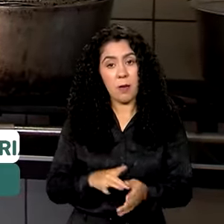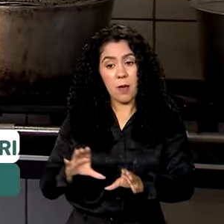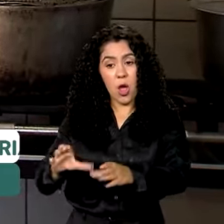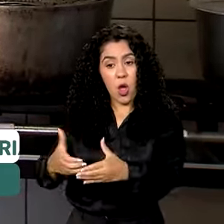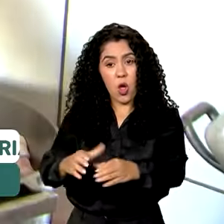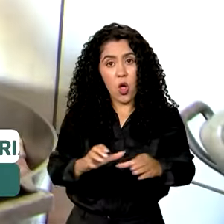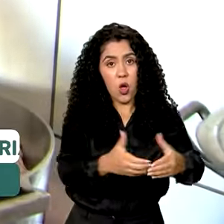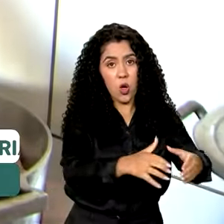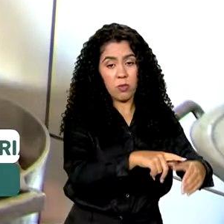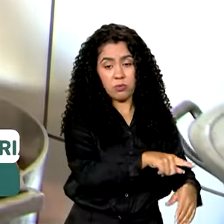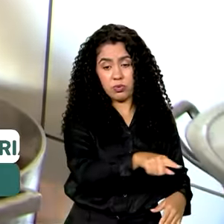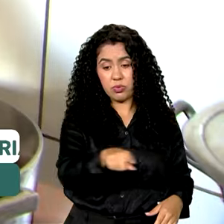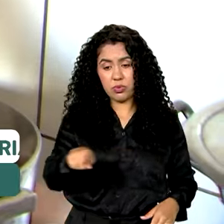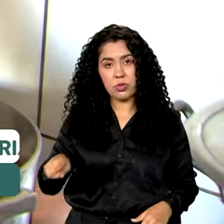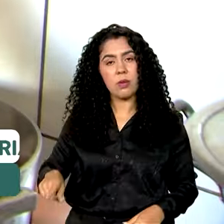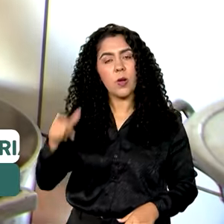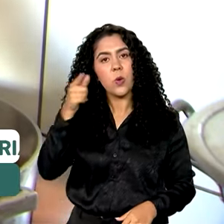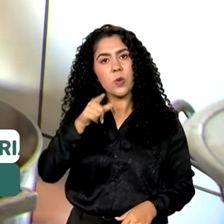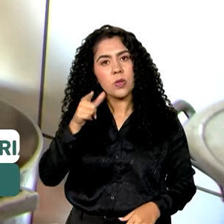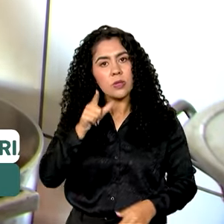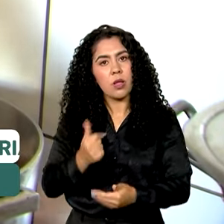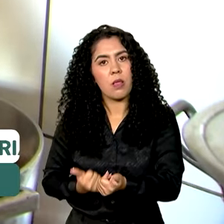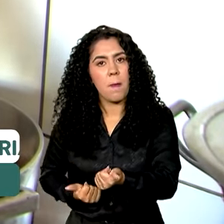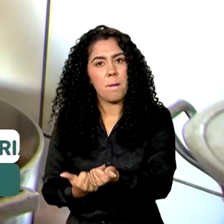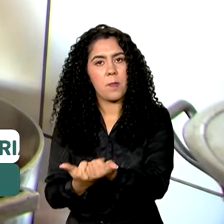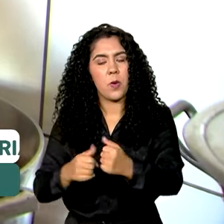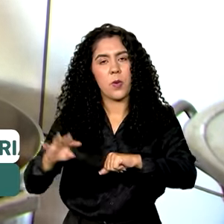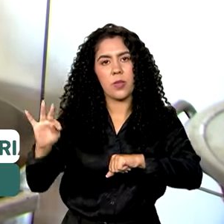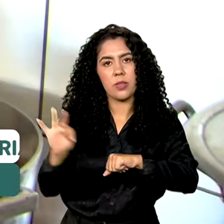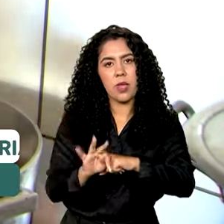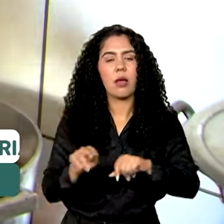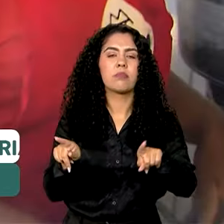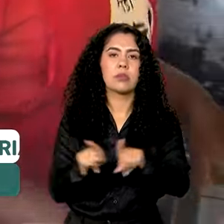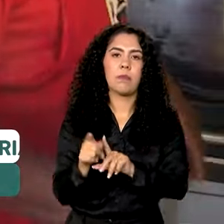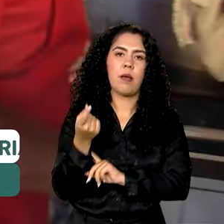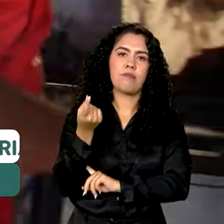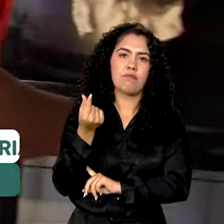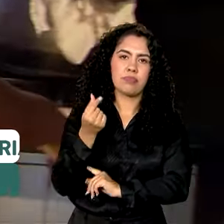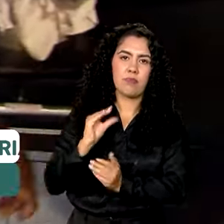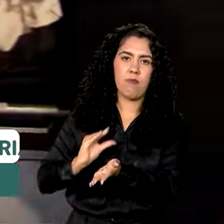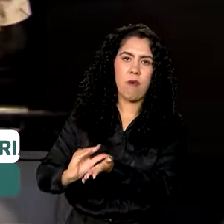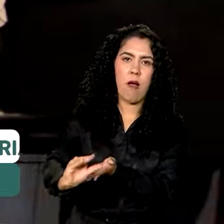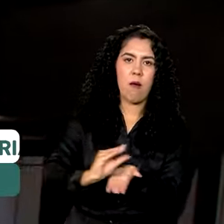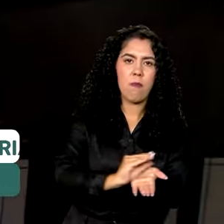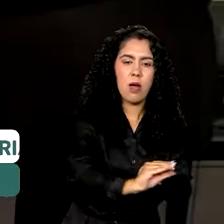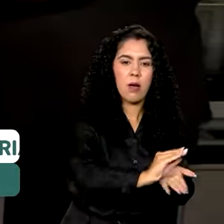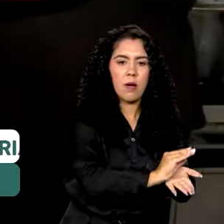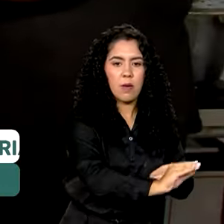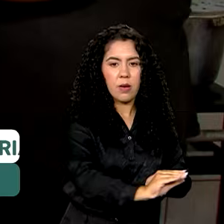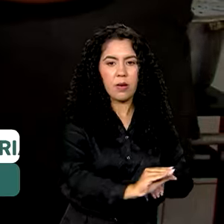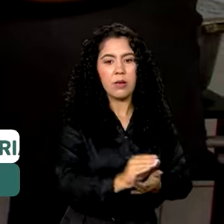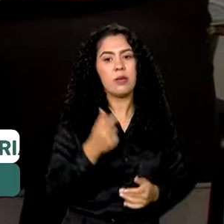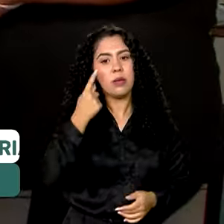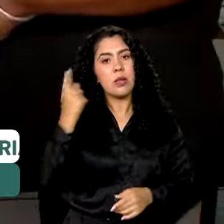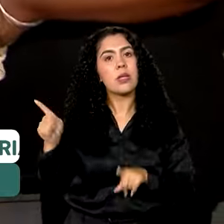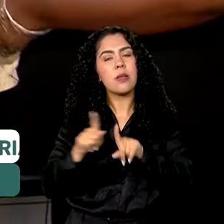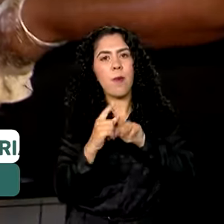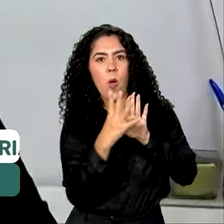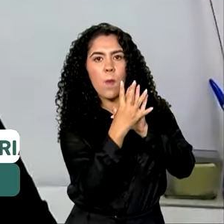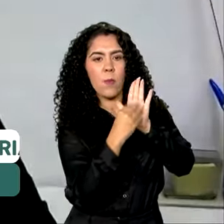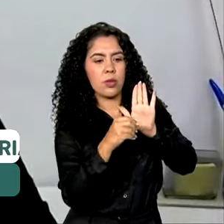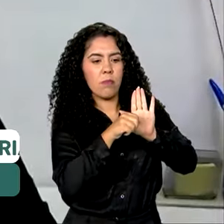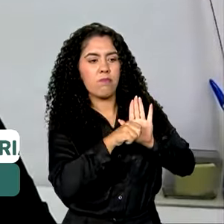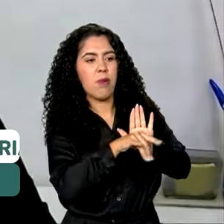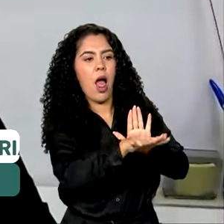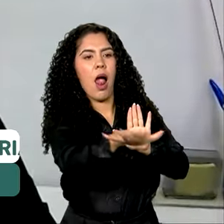grupos gestores pudessem receber apoio técnico e financeiro e para que o exemplo fosse multiplicado.